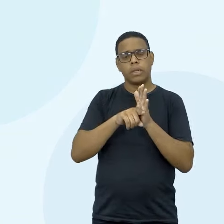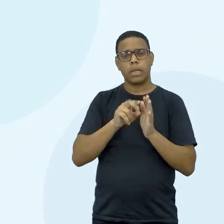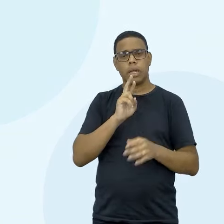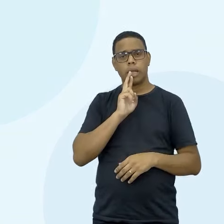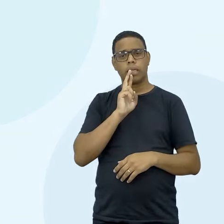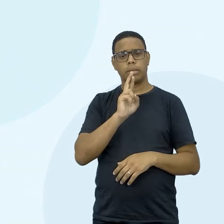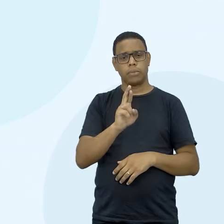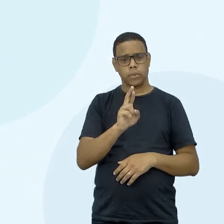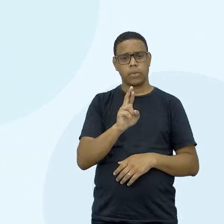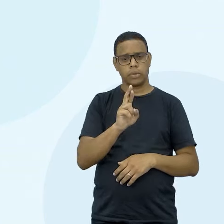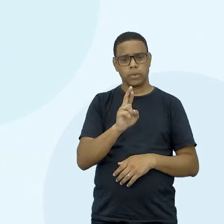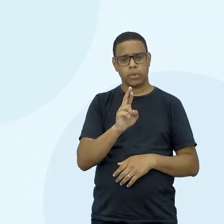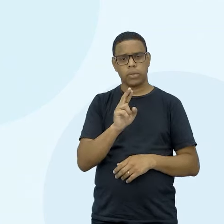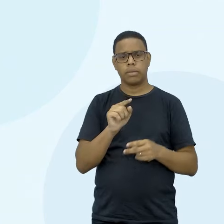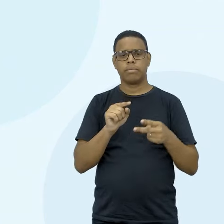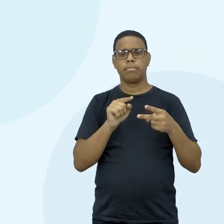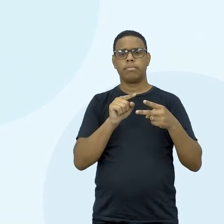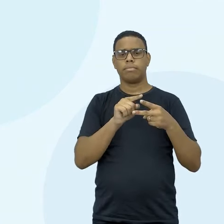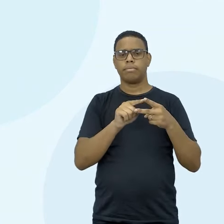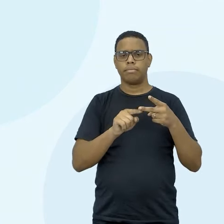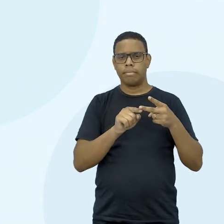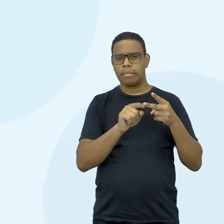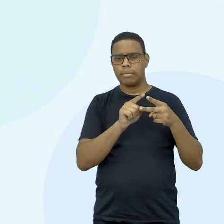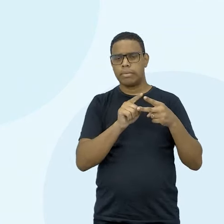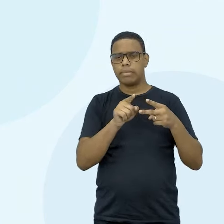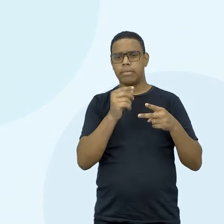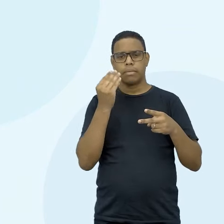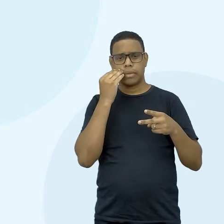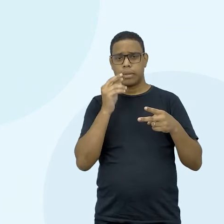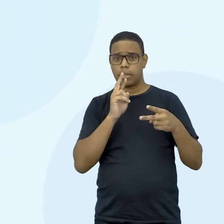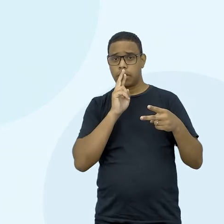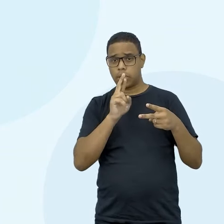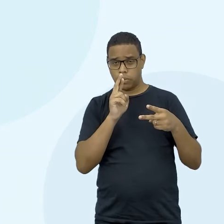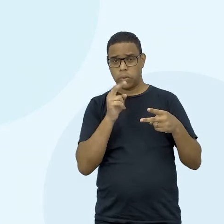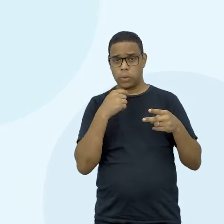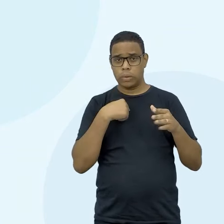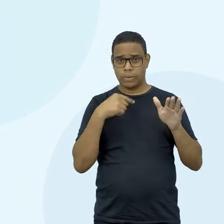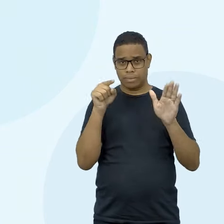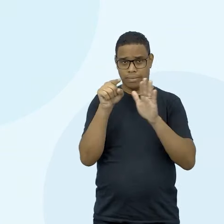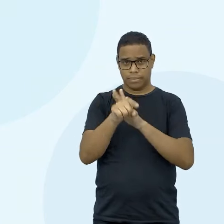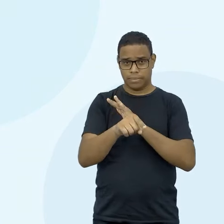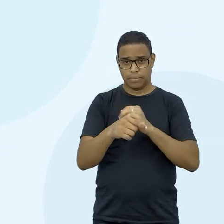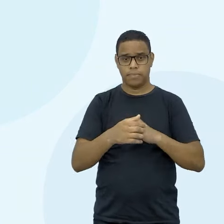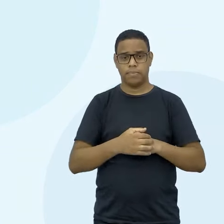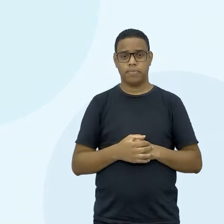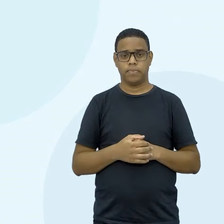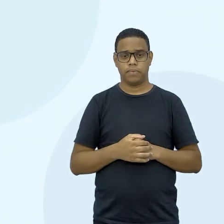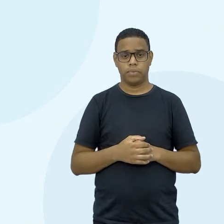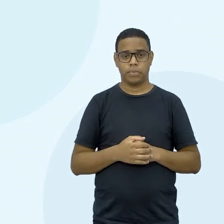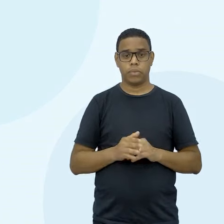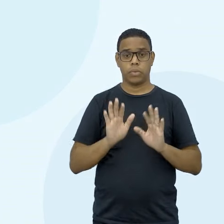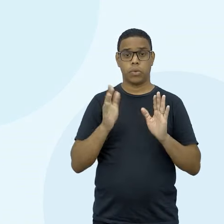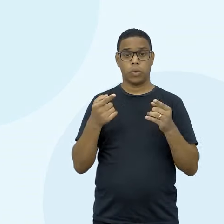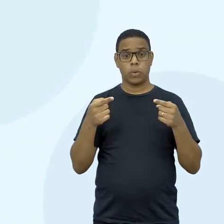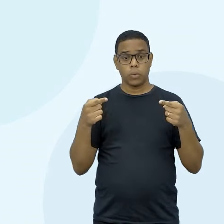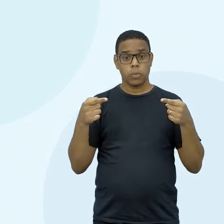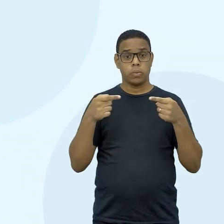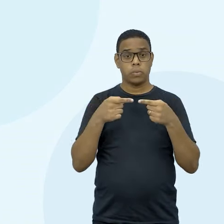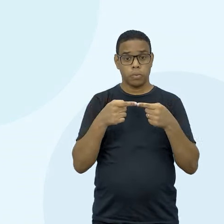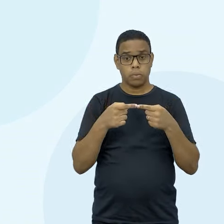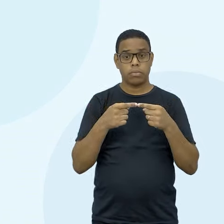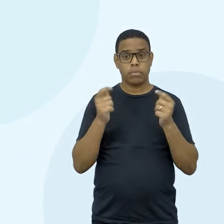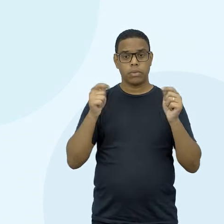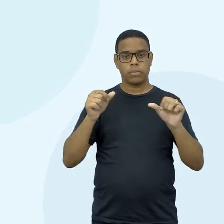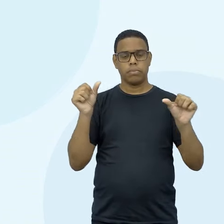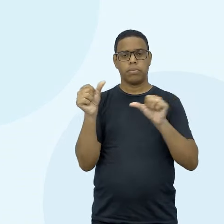respostas para essas duas primeiras questões que a gente está colocando para você. Qual combinação